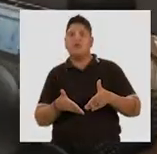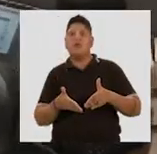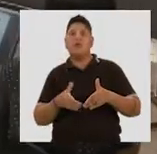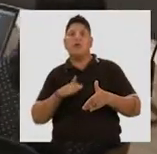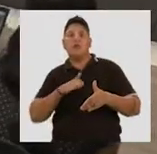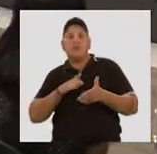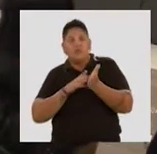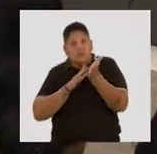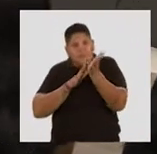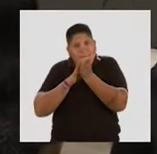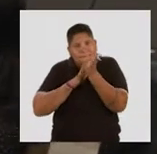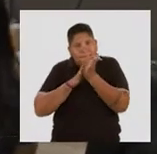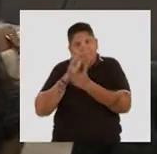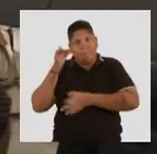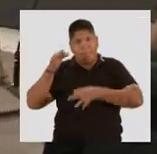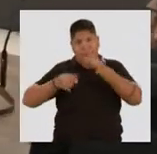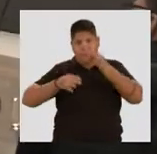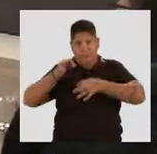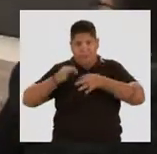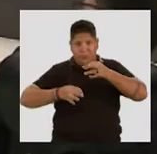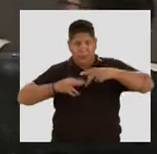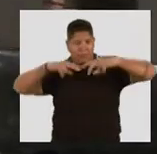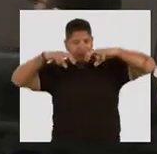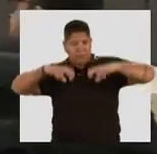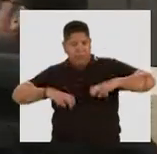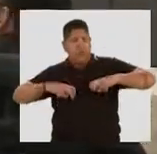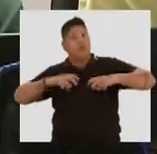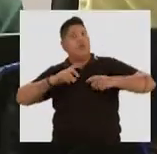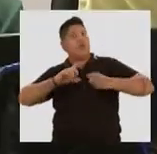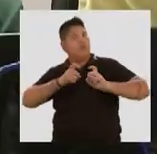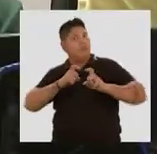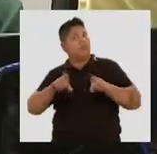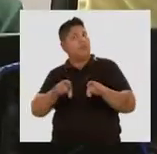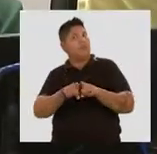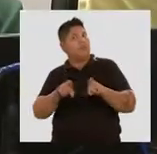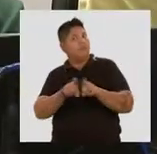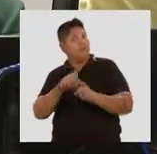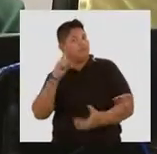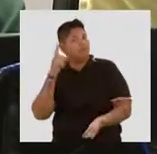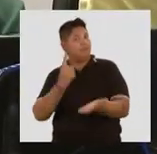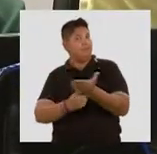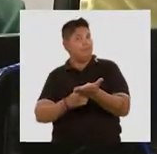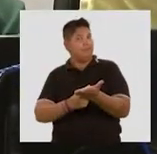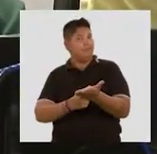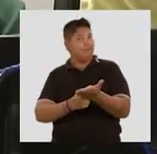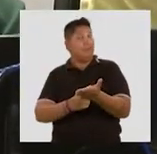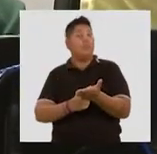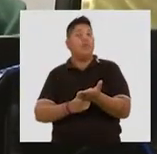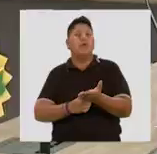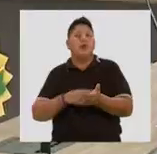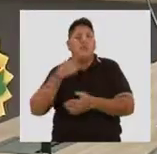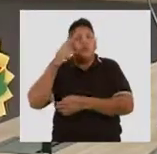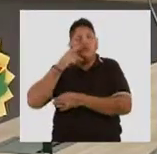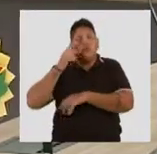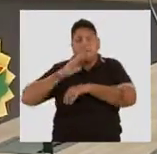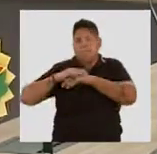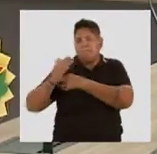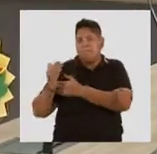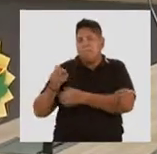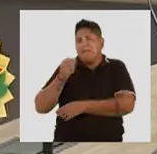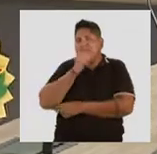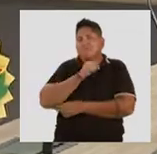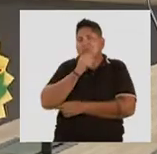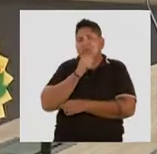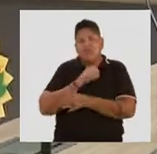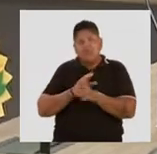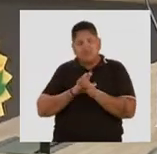Trabalho participaram de simulações e audiências judiciais, administrativas e de arbitragens. Procuradores que já atuam há